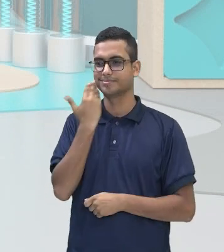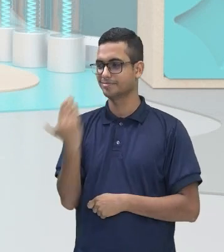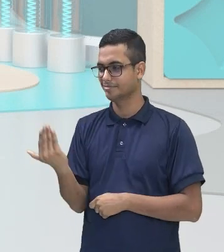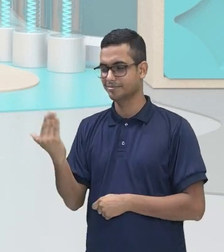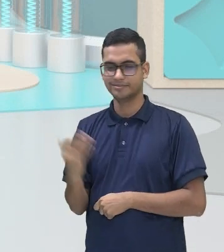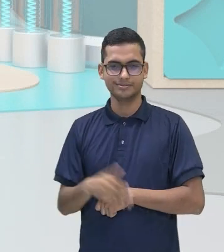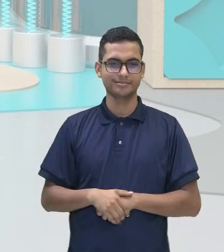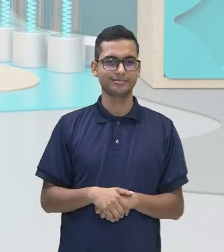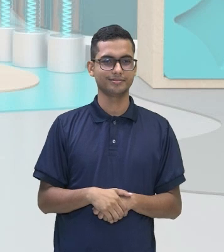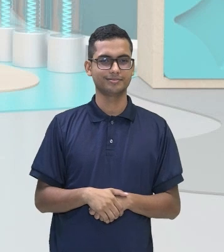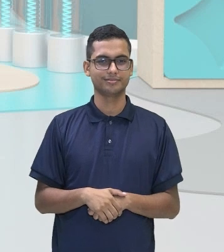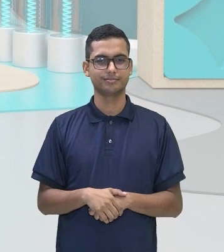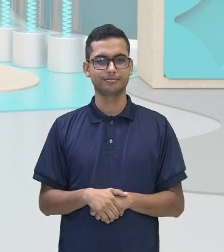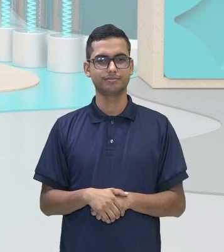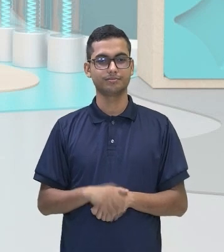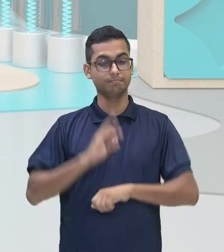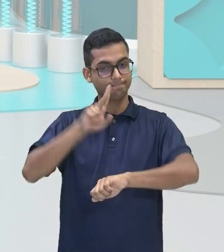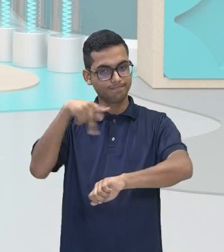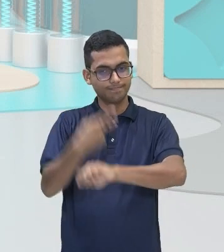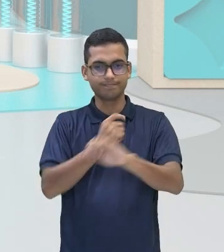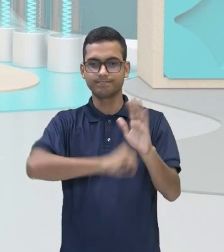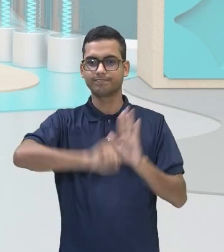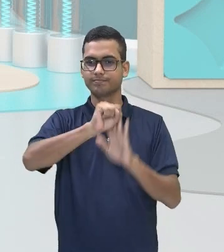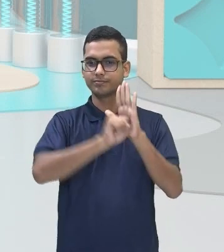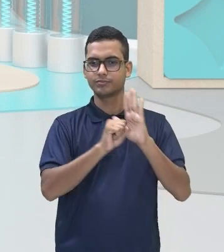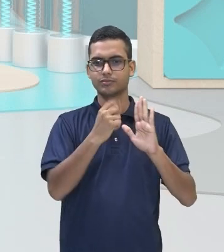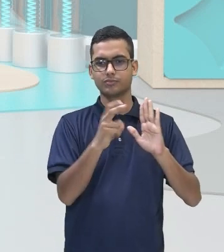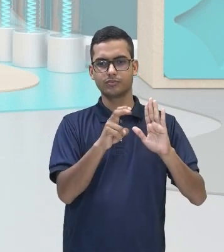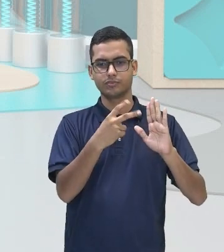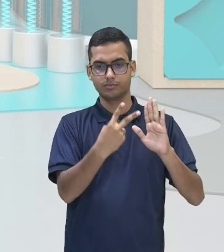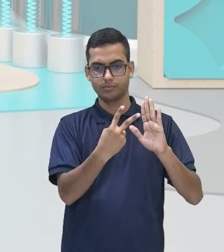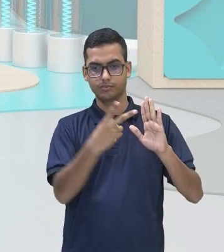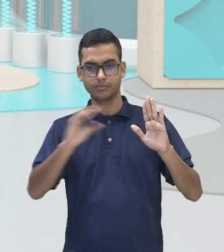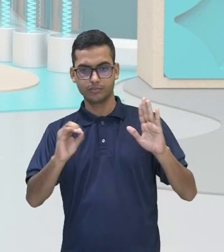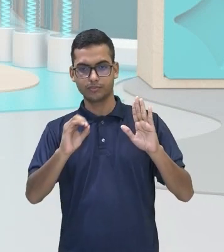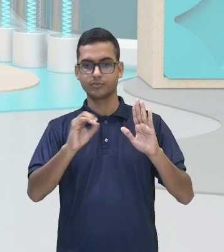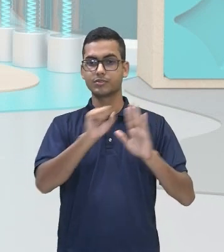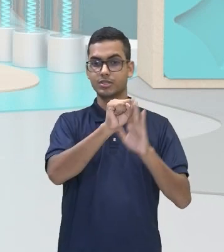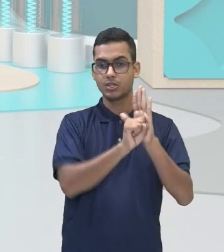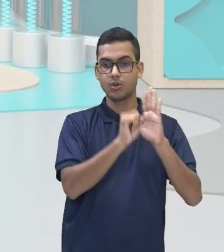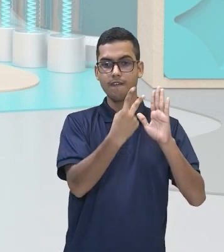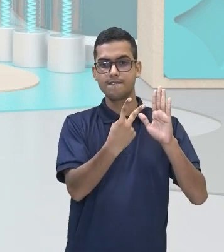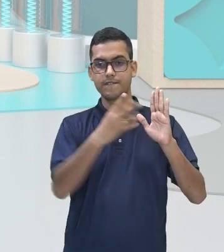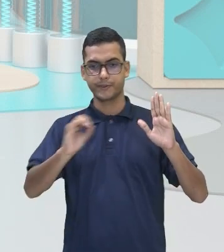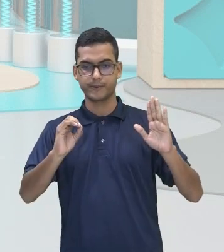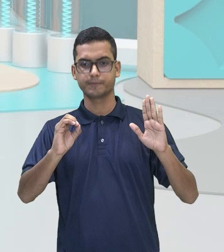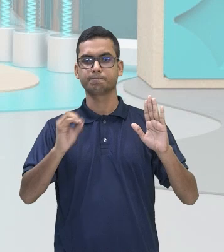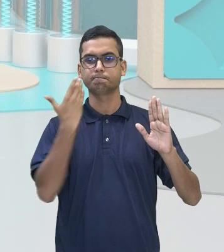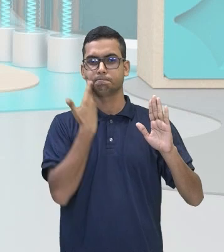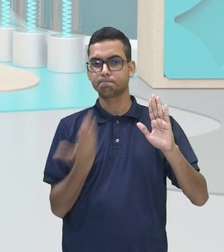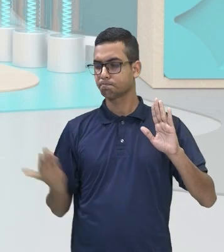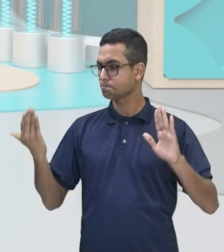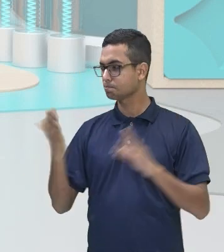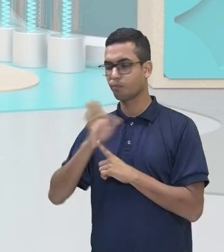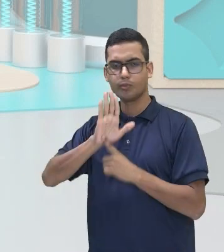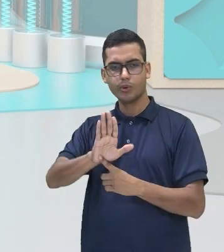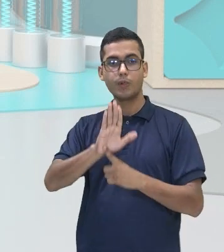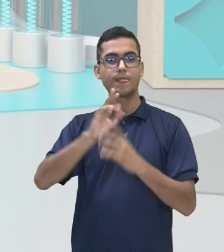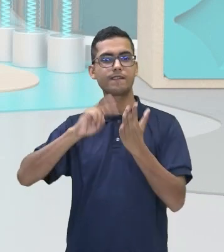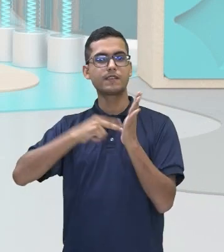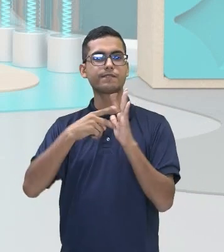à frente, no século XX, olha só. Ele trouxe uma diversificação significativa para a